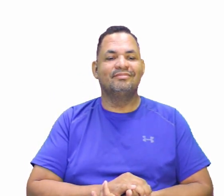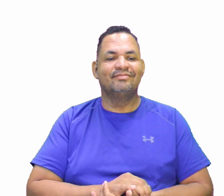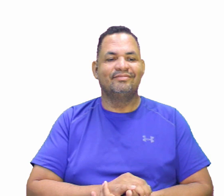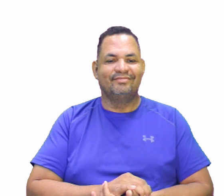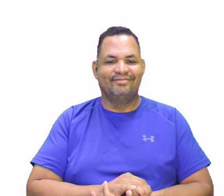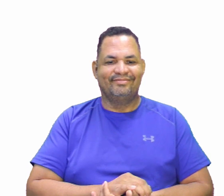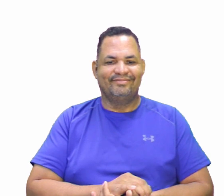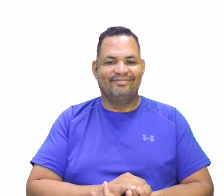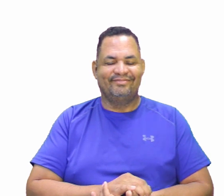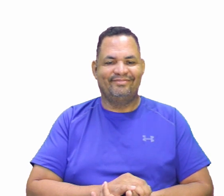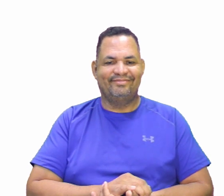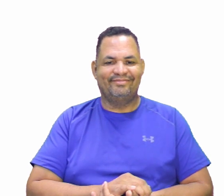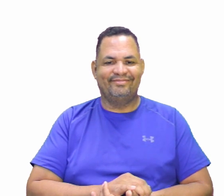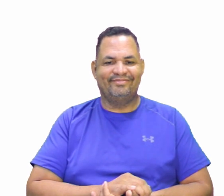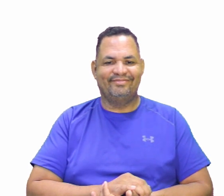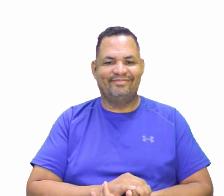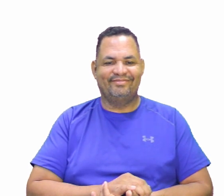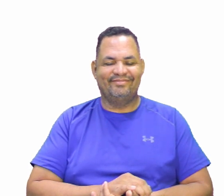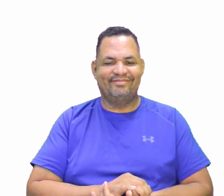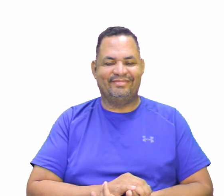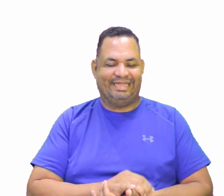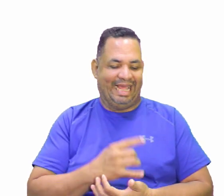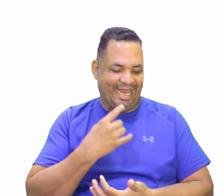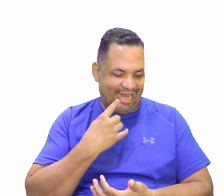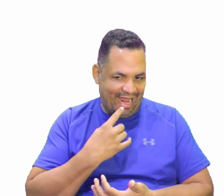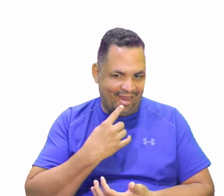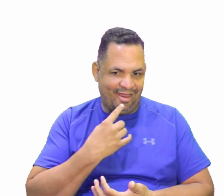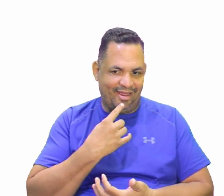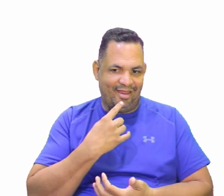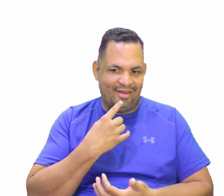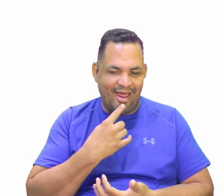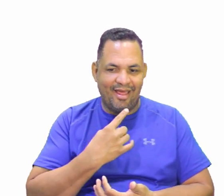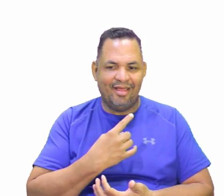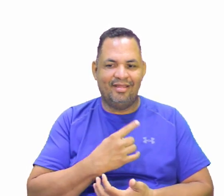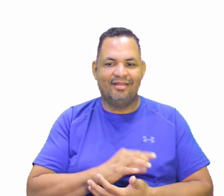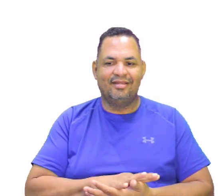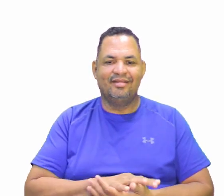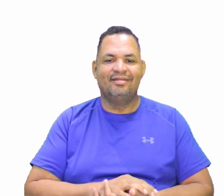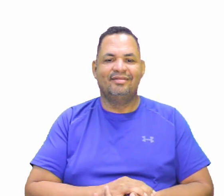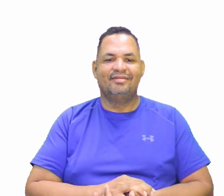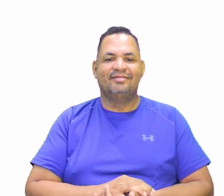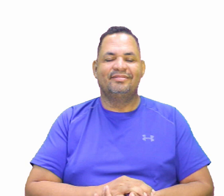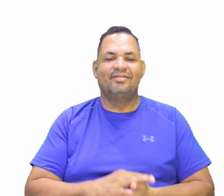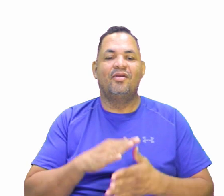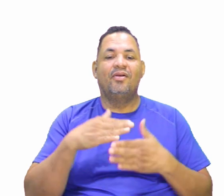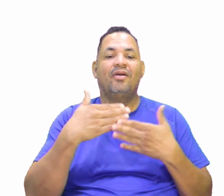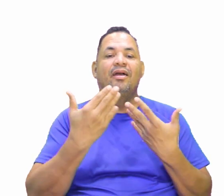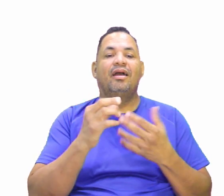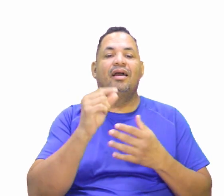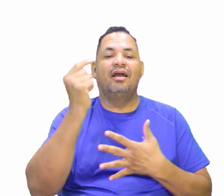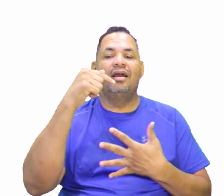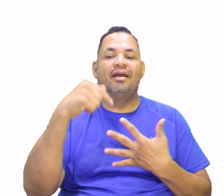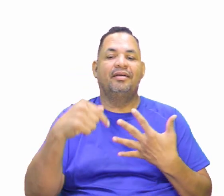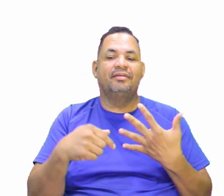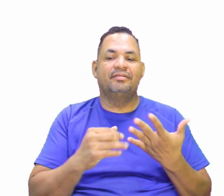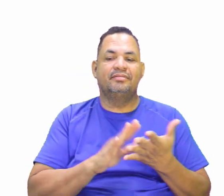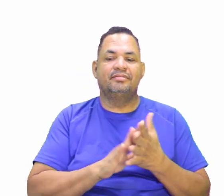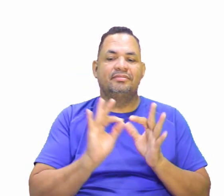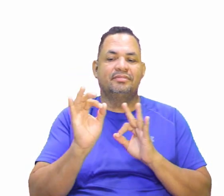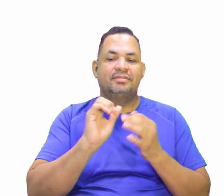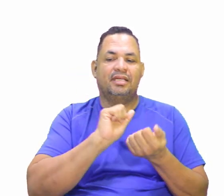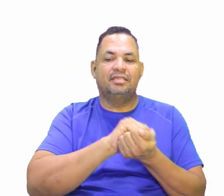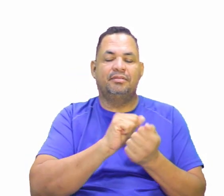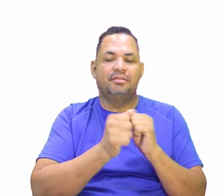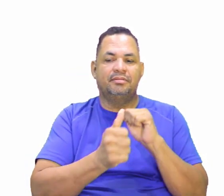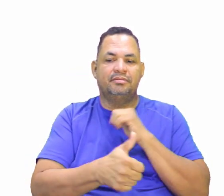procurarão? Vamos, olha só, trava a língua aqui já ao vivo. Então, Amadinho, qual é a alternativa que encaixou